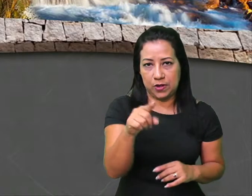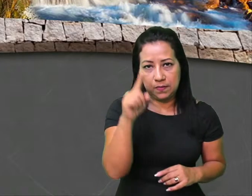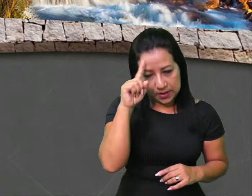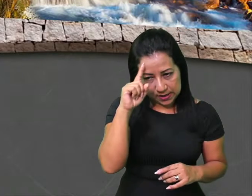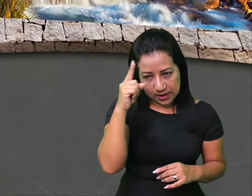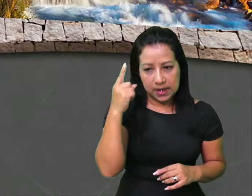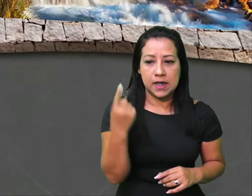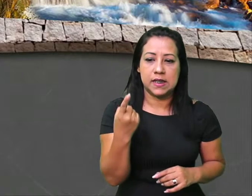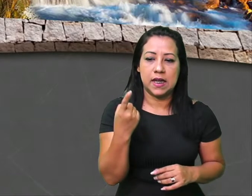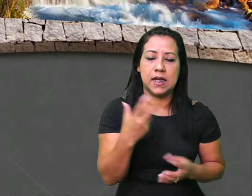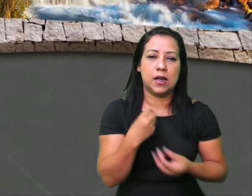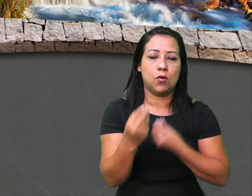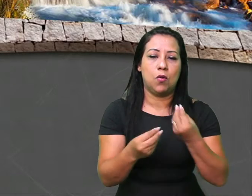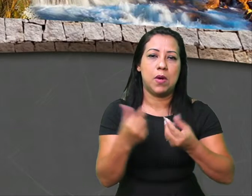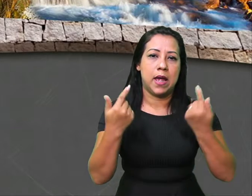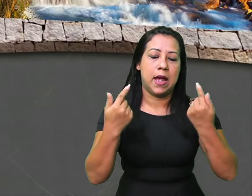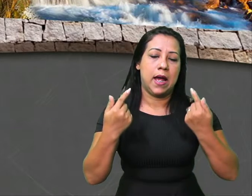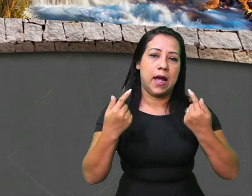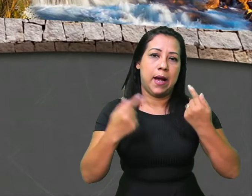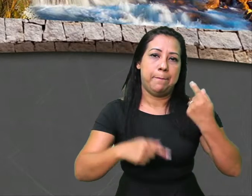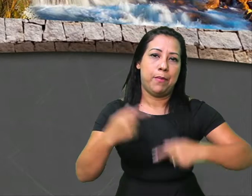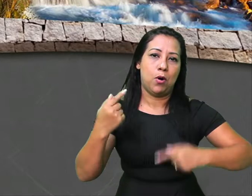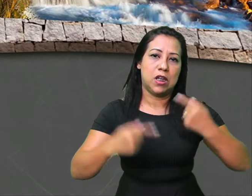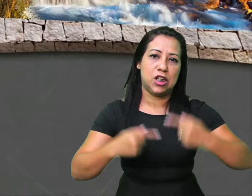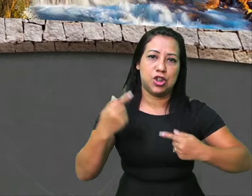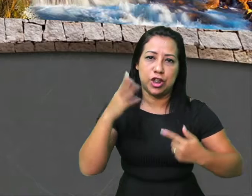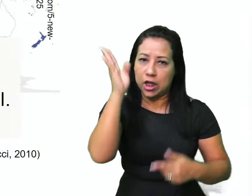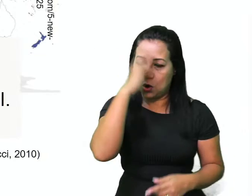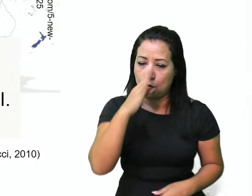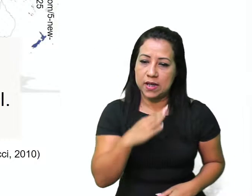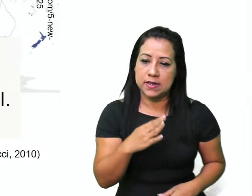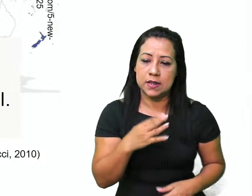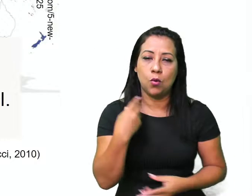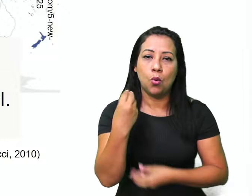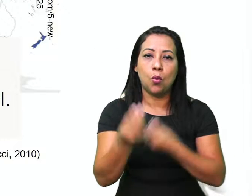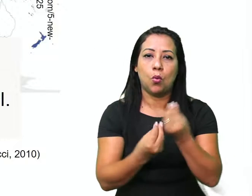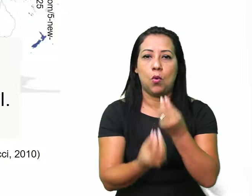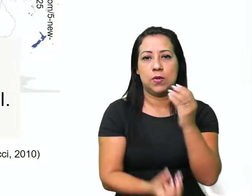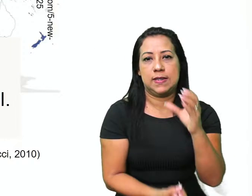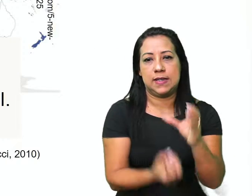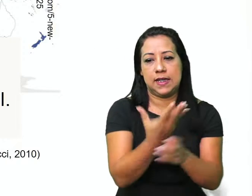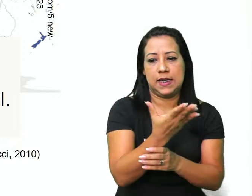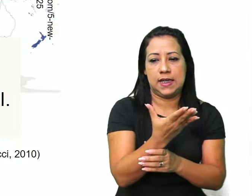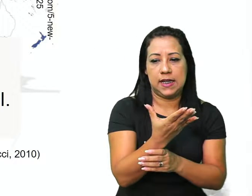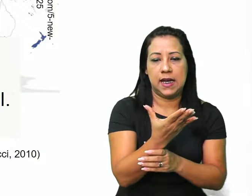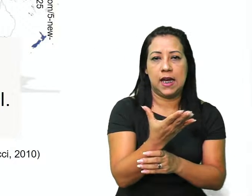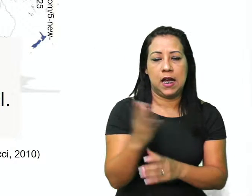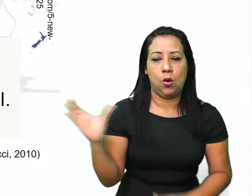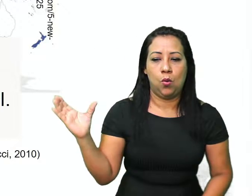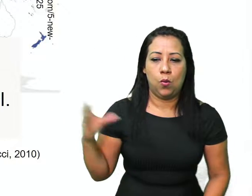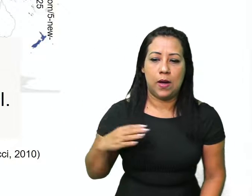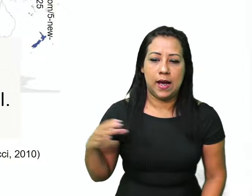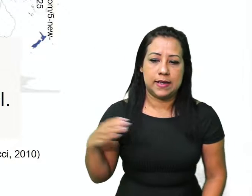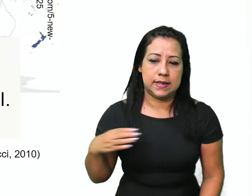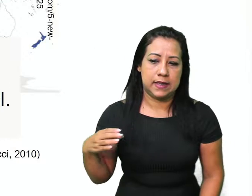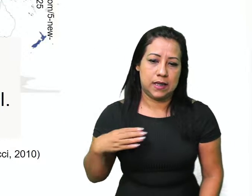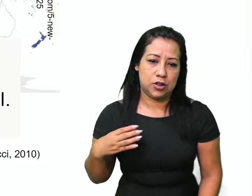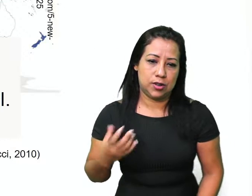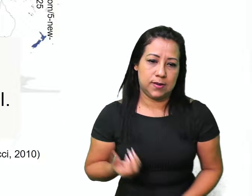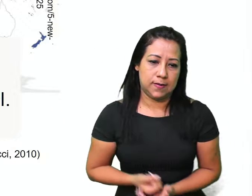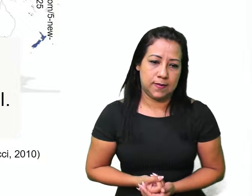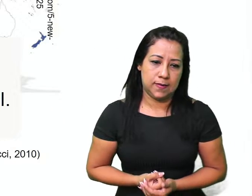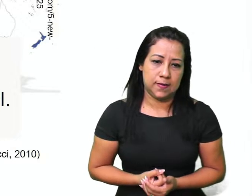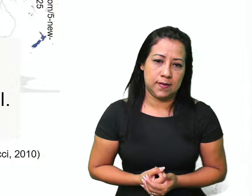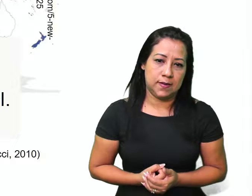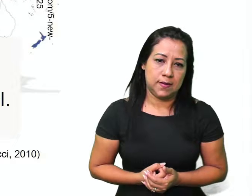de municípios. E aí nós estamos vendo no Mapa Mundi a definição de cidade.